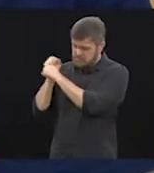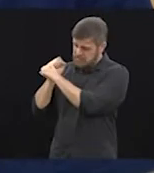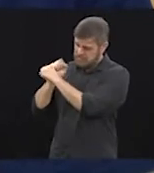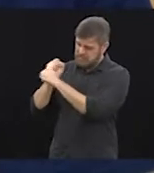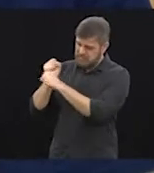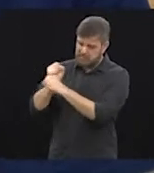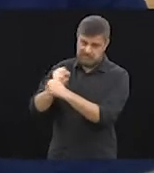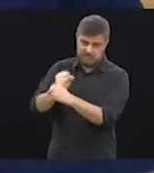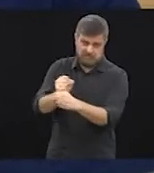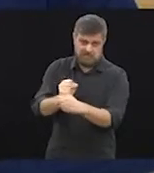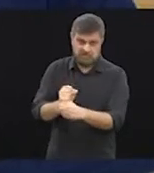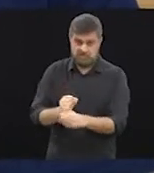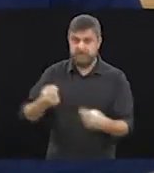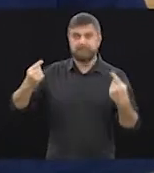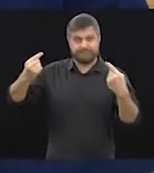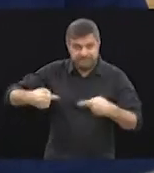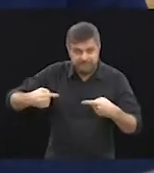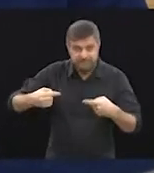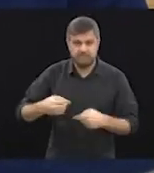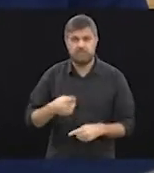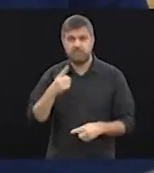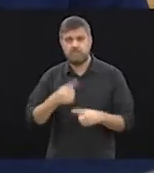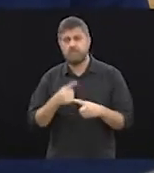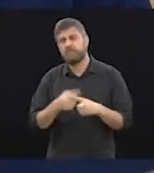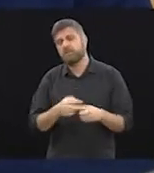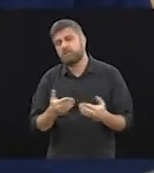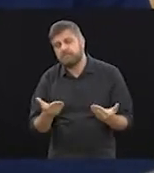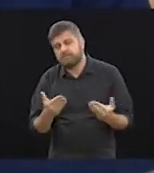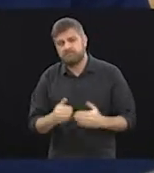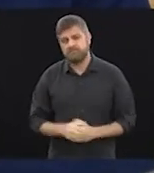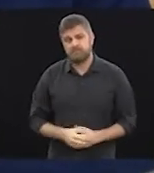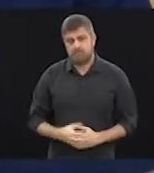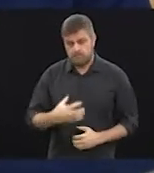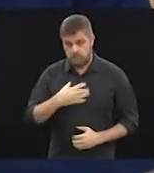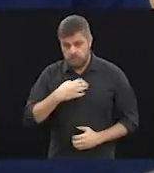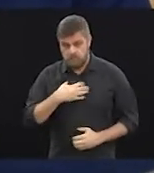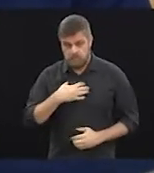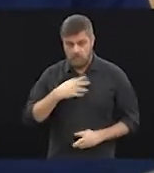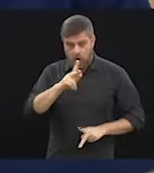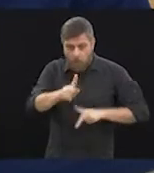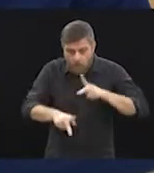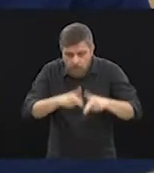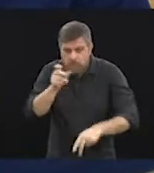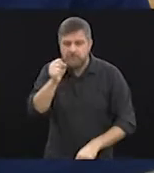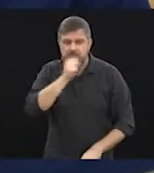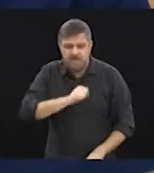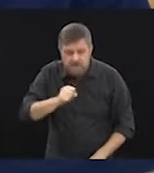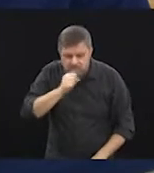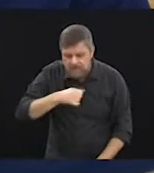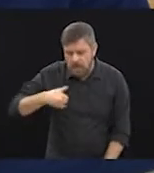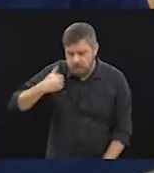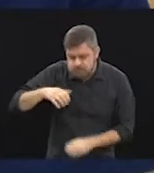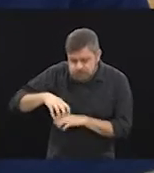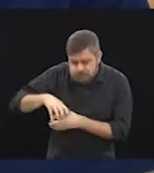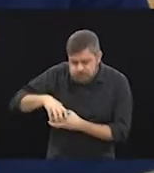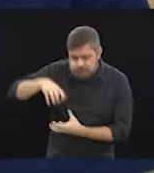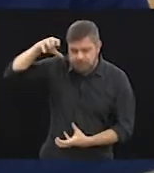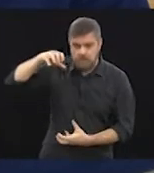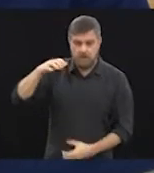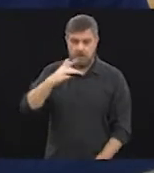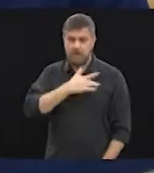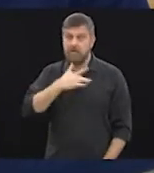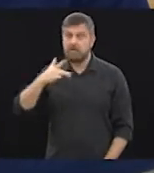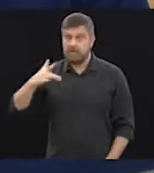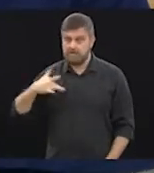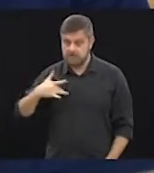é? E isso é um desafio, porque na medida em que a população envelhece, os agravos à saúde